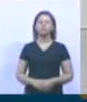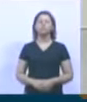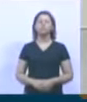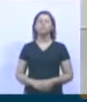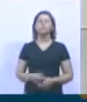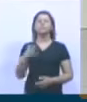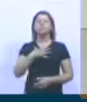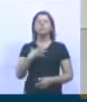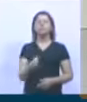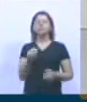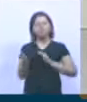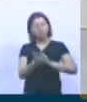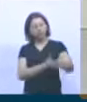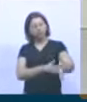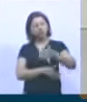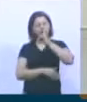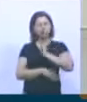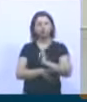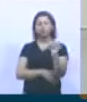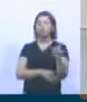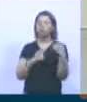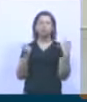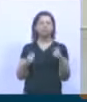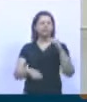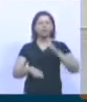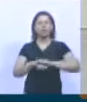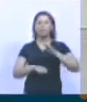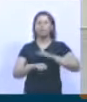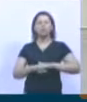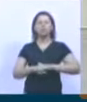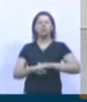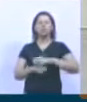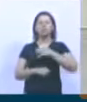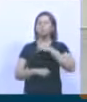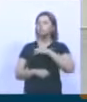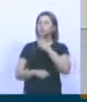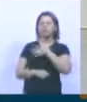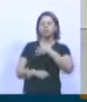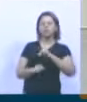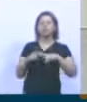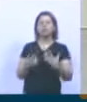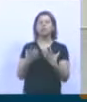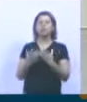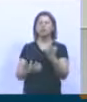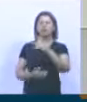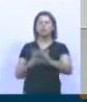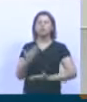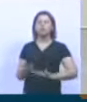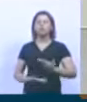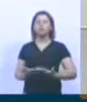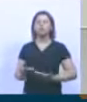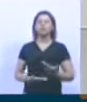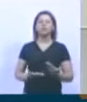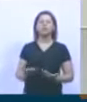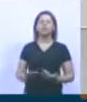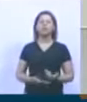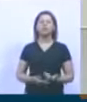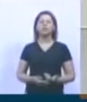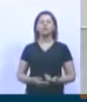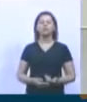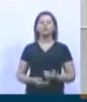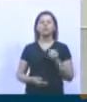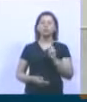O filho pródigo disse, o senhor não precisa mais me considerar seu filho, mas eu quero ser o seu servo. And what did the father say? E o